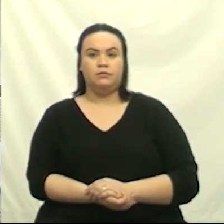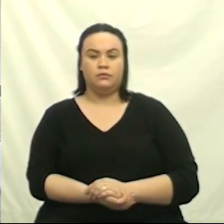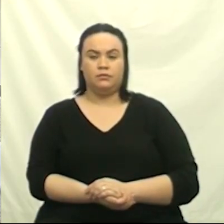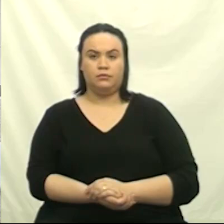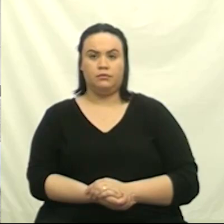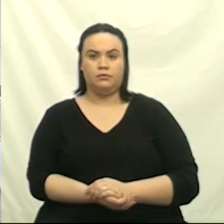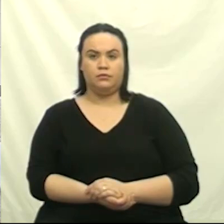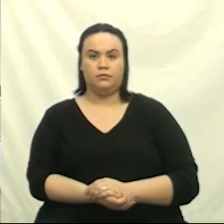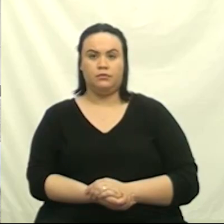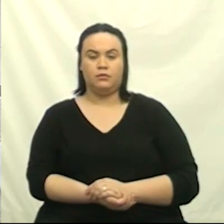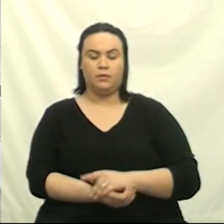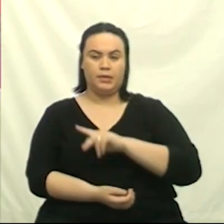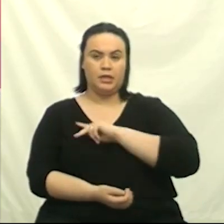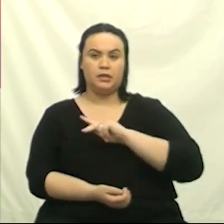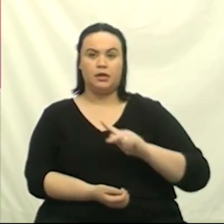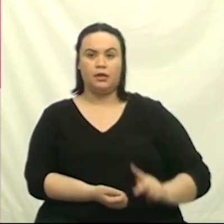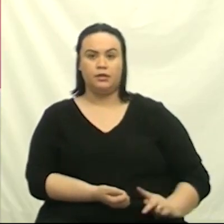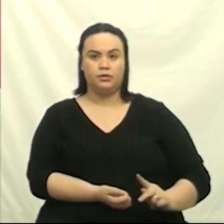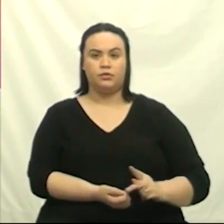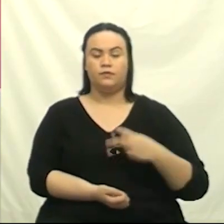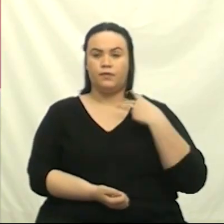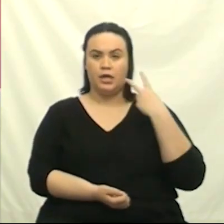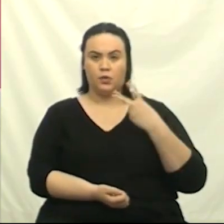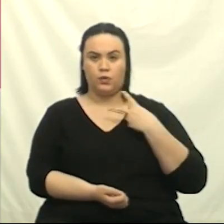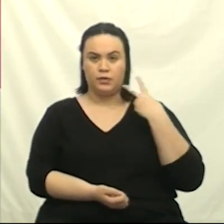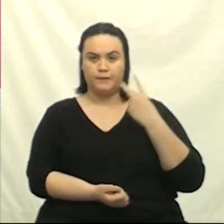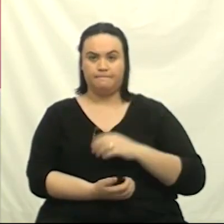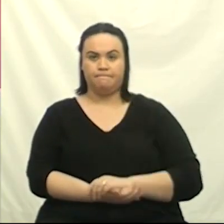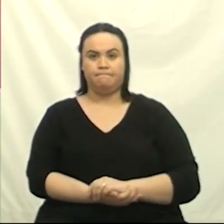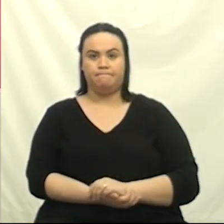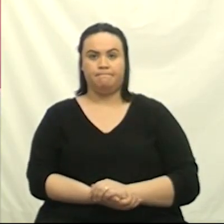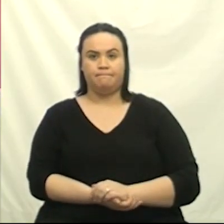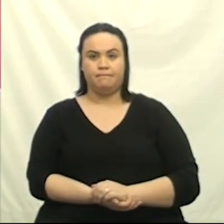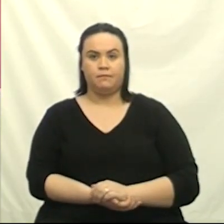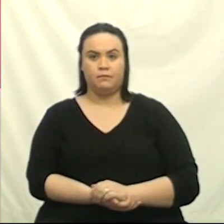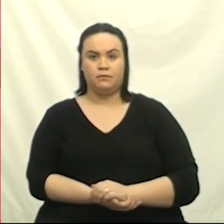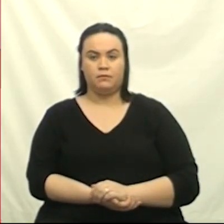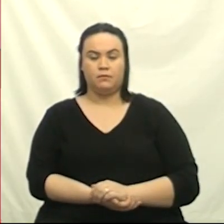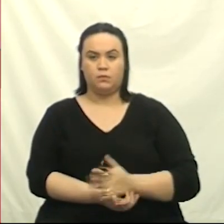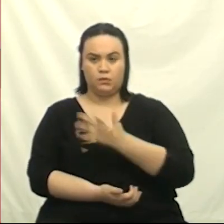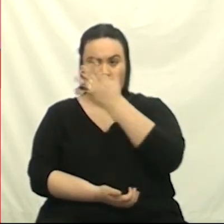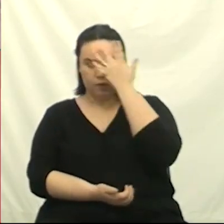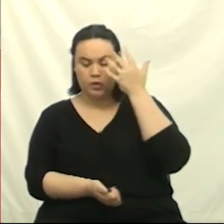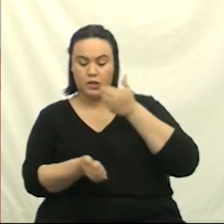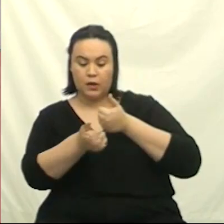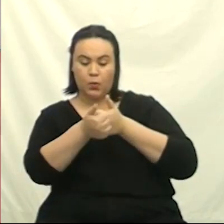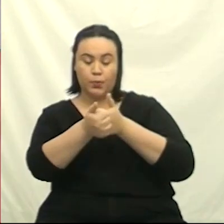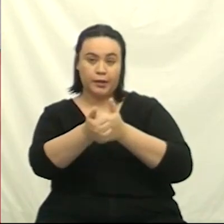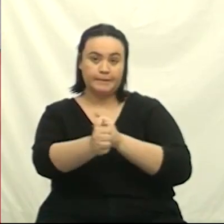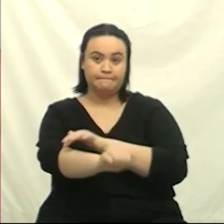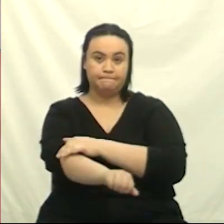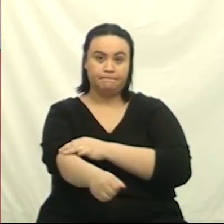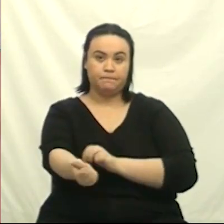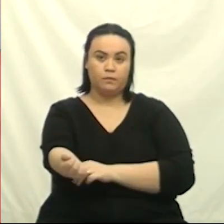Senhor presidente senhoras vereadores vereadoras tem mais pessoas que nos acompanham